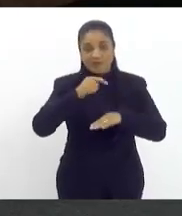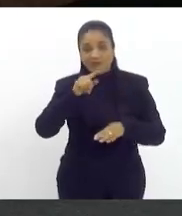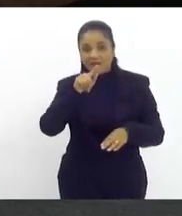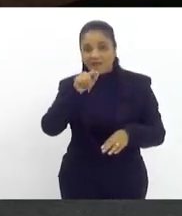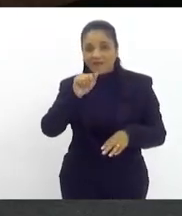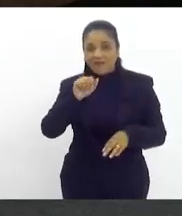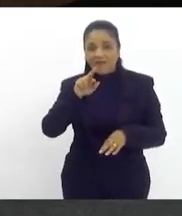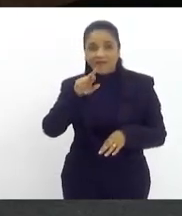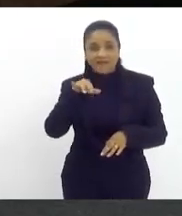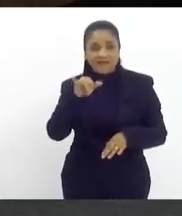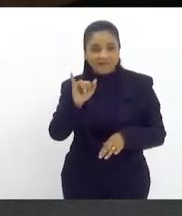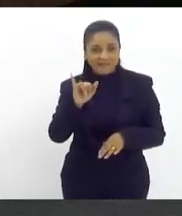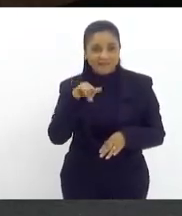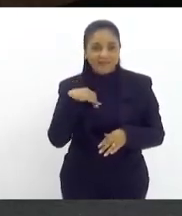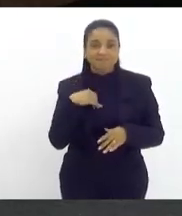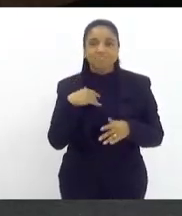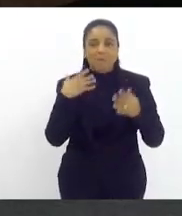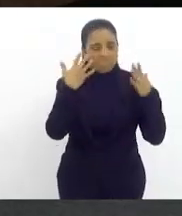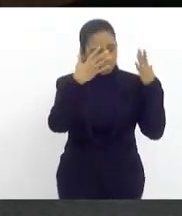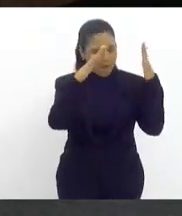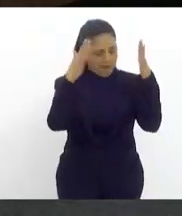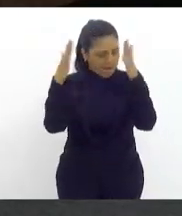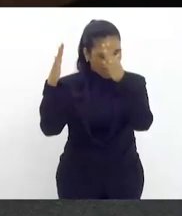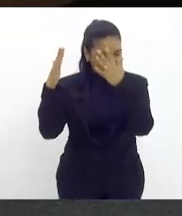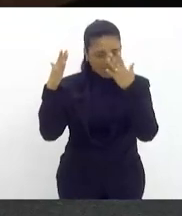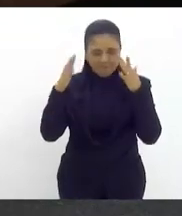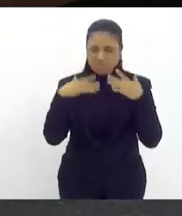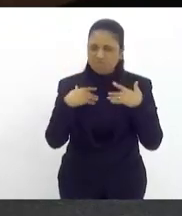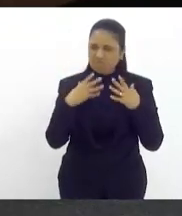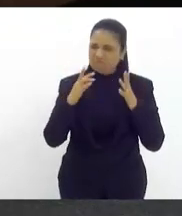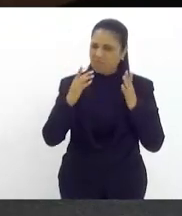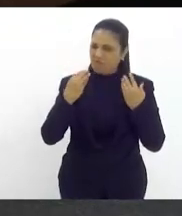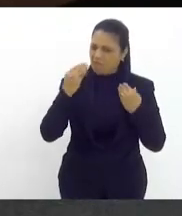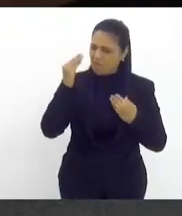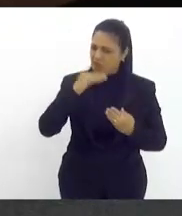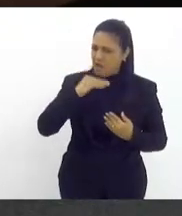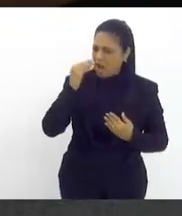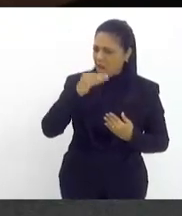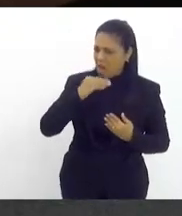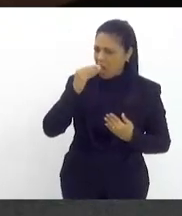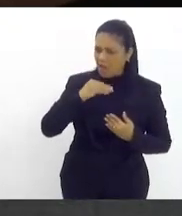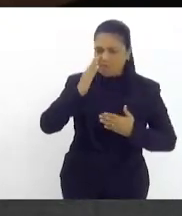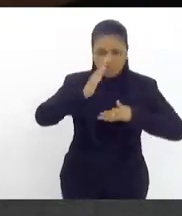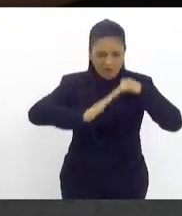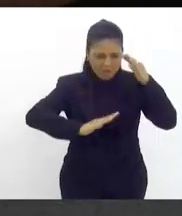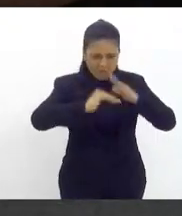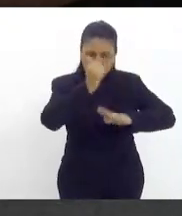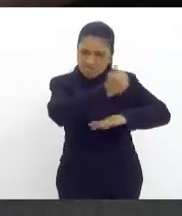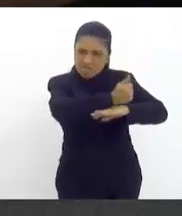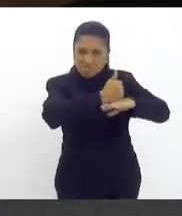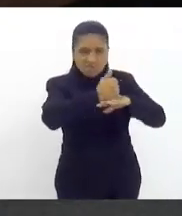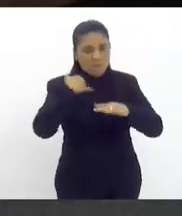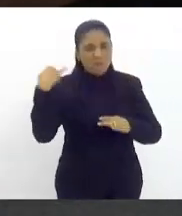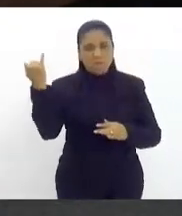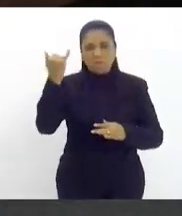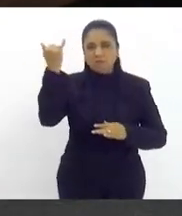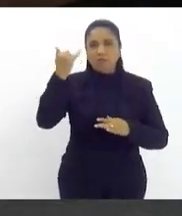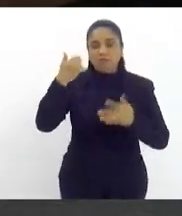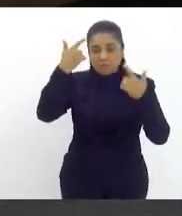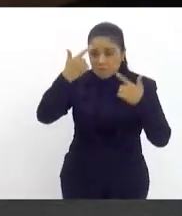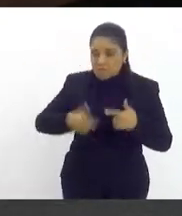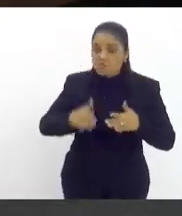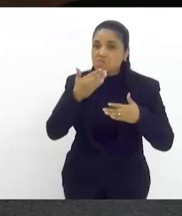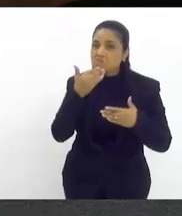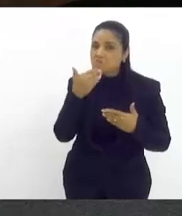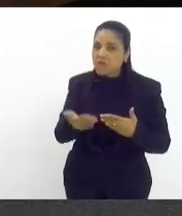presidente essa palma foi muito michuruca para essa profissão tão importante eu vou pedir mais uma vez